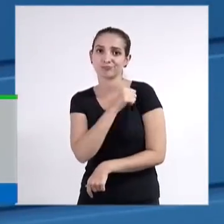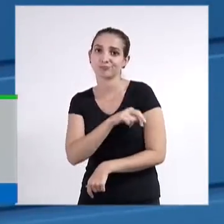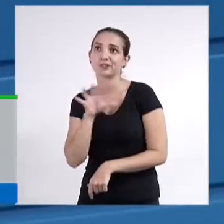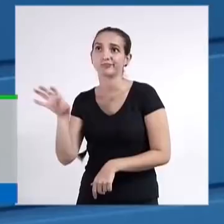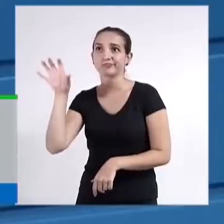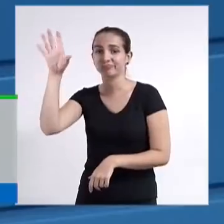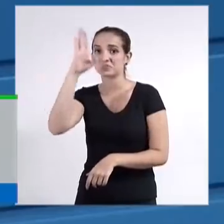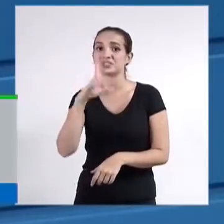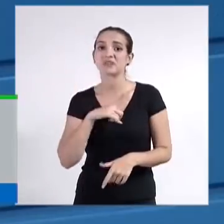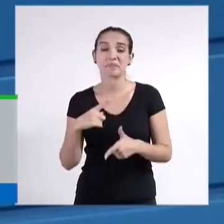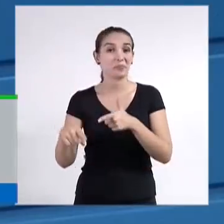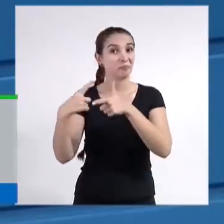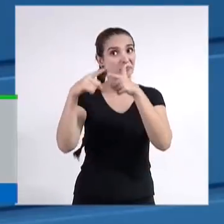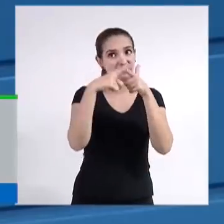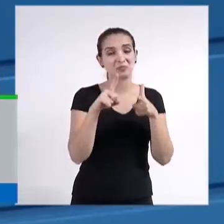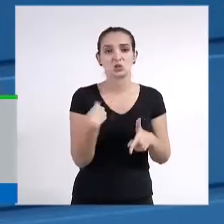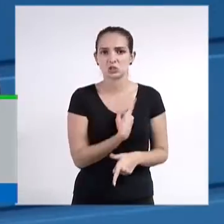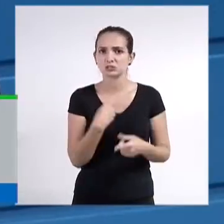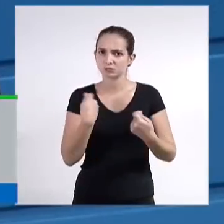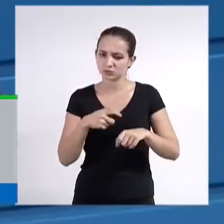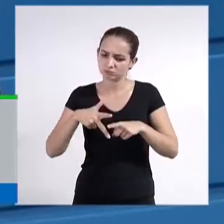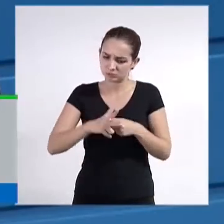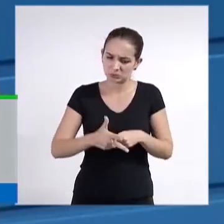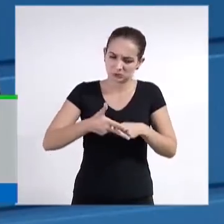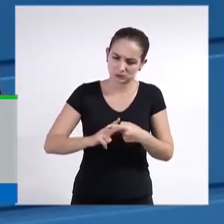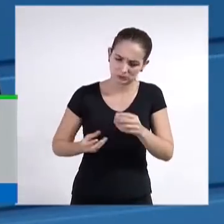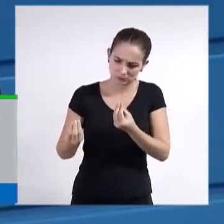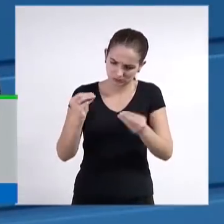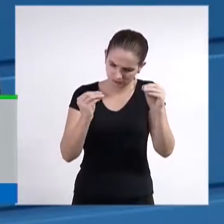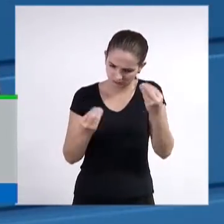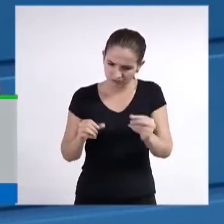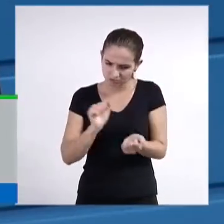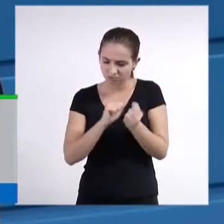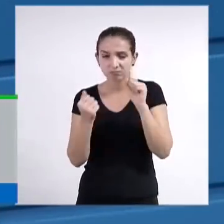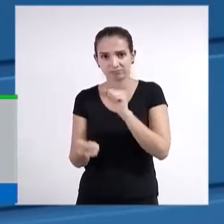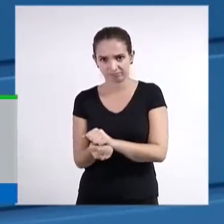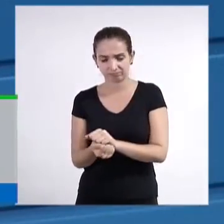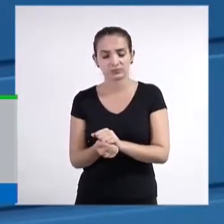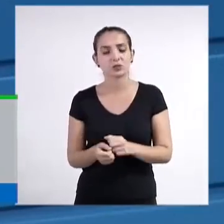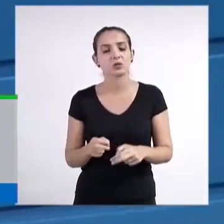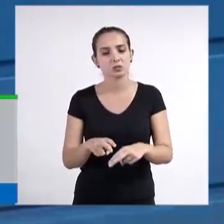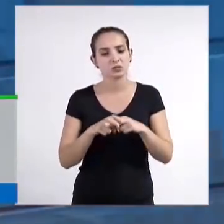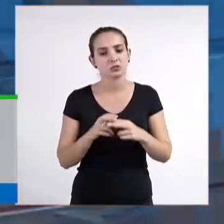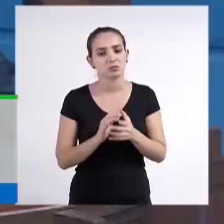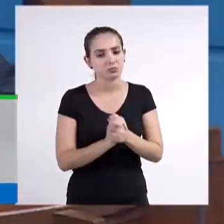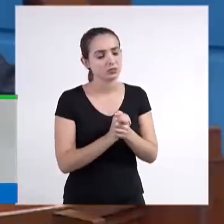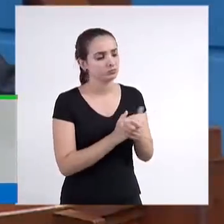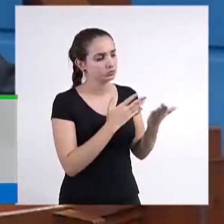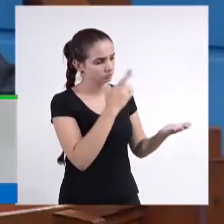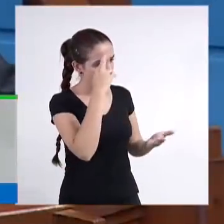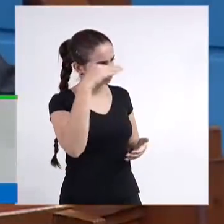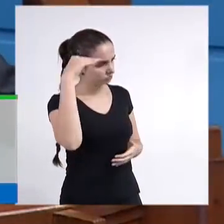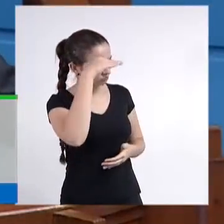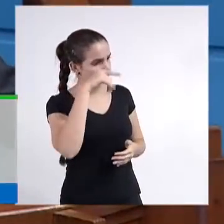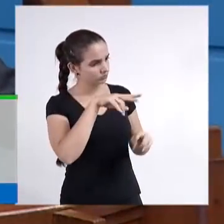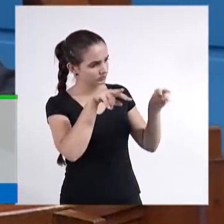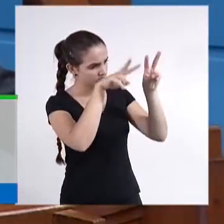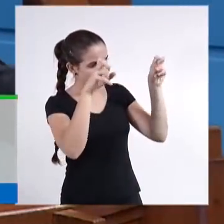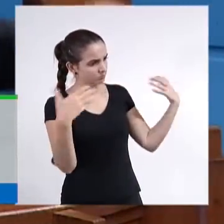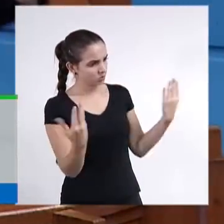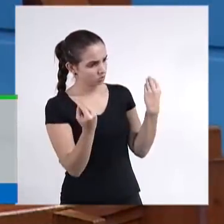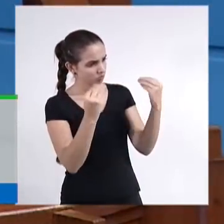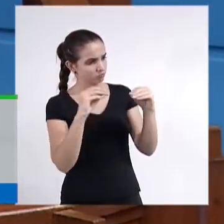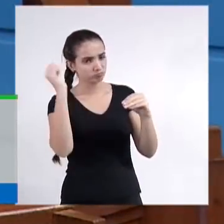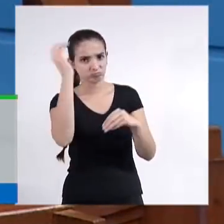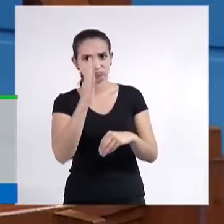De qualquer forma, eu quero agradecer e parabenizar Vossa Excelência pelo assunto que hoje está aí sendo pautado em